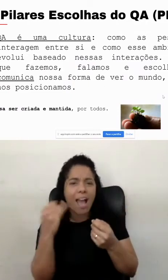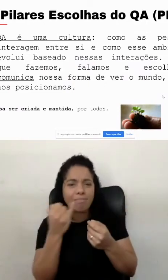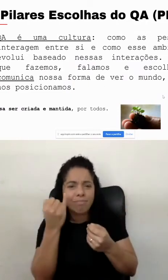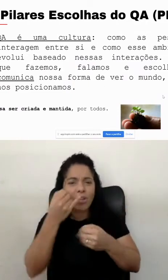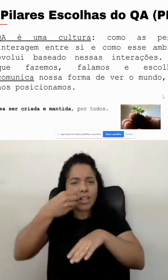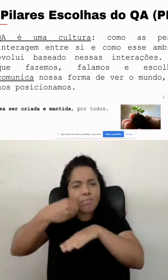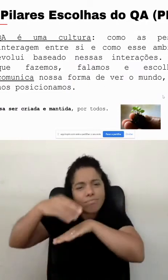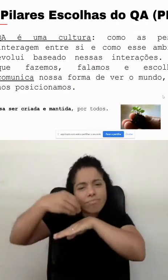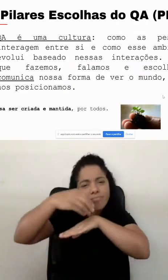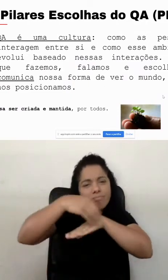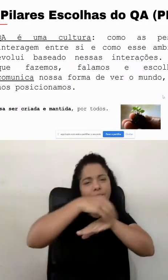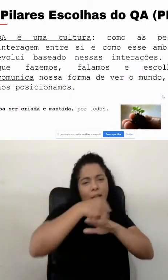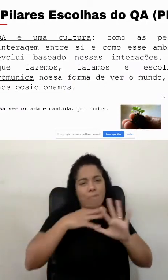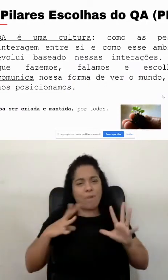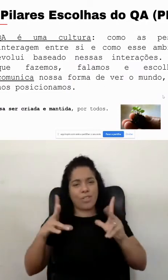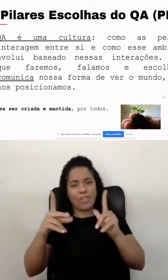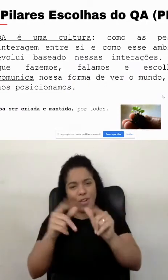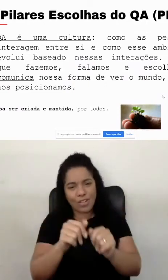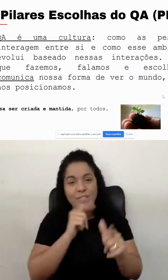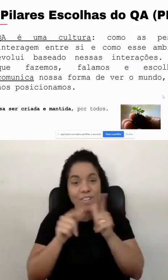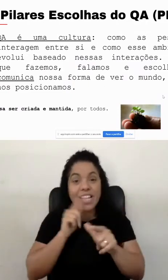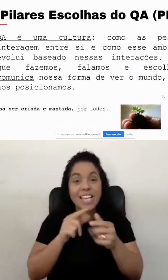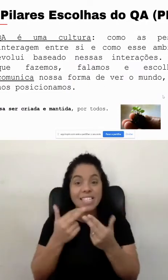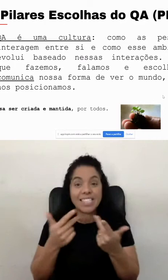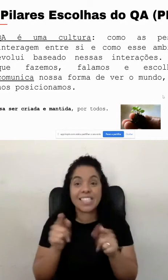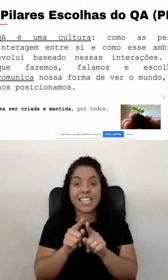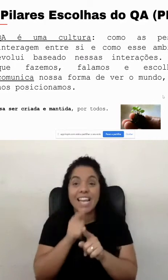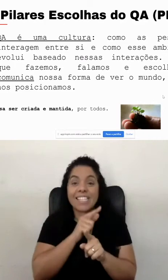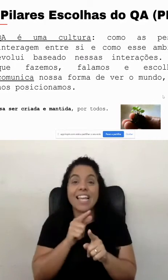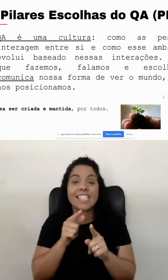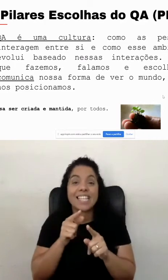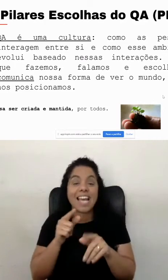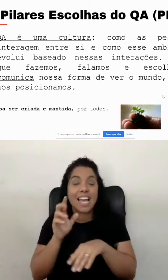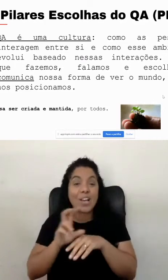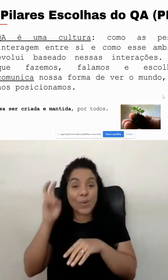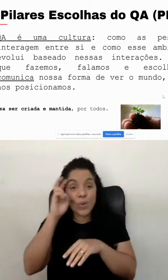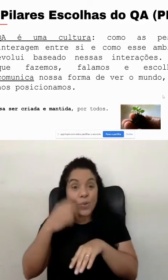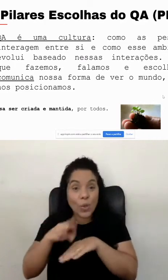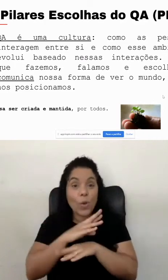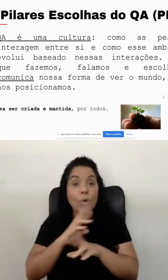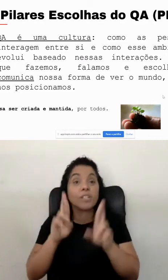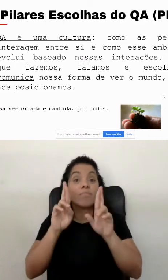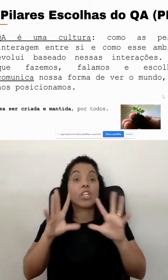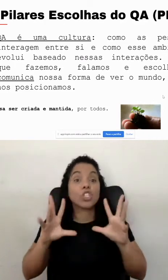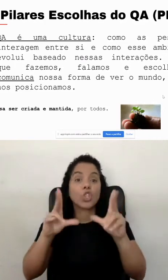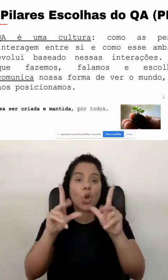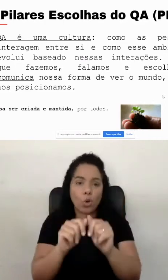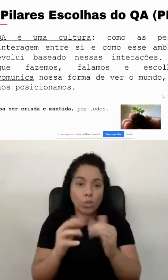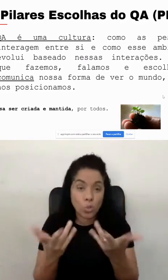essa cultura, ser um disseminador dessa cultura, e que é um papel de todos, não é